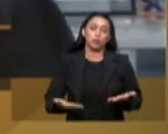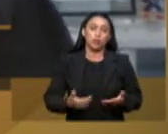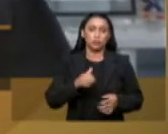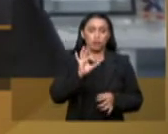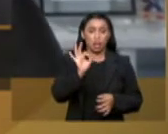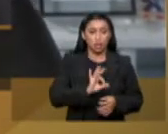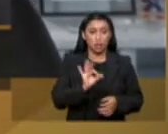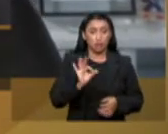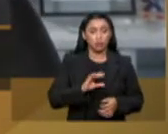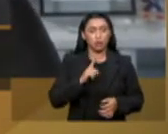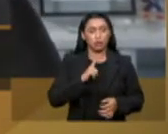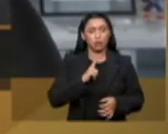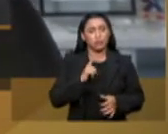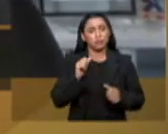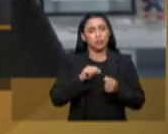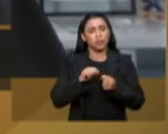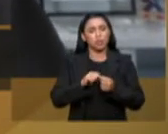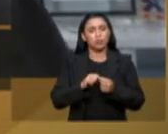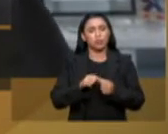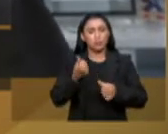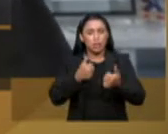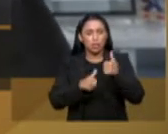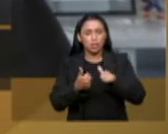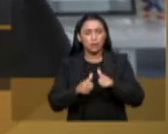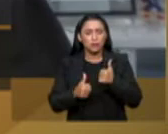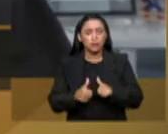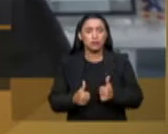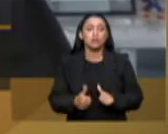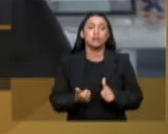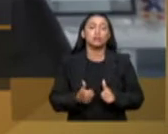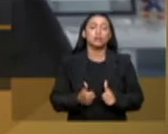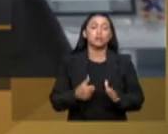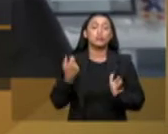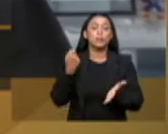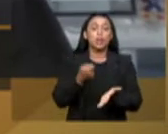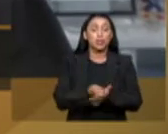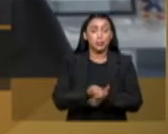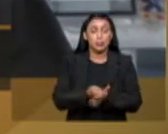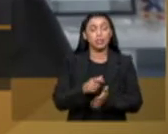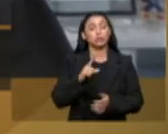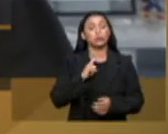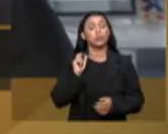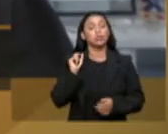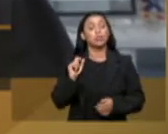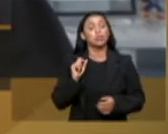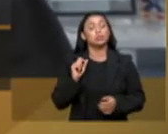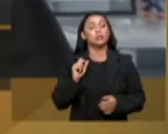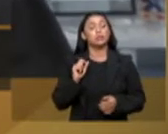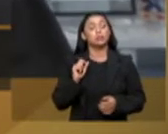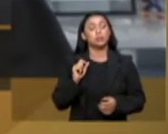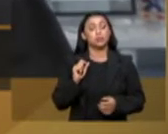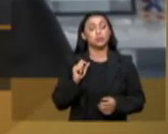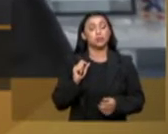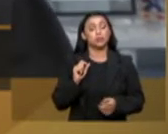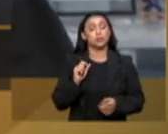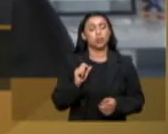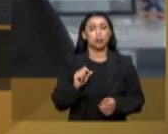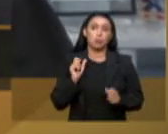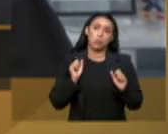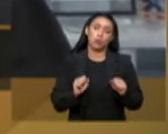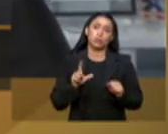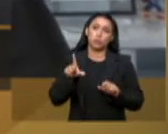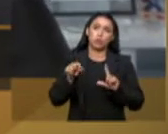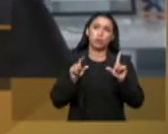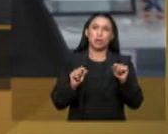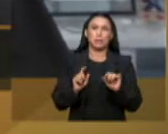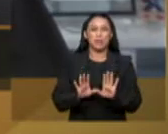criado um regime especial de apuração e pagamento, o RECOB, em que se coloca como regime opcional, mas que na